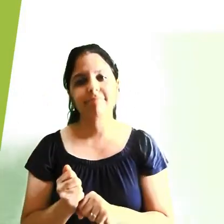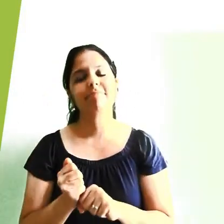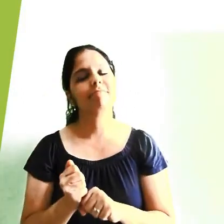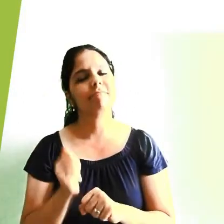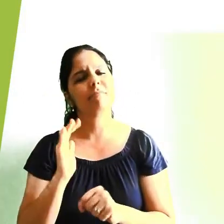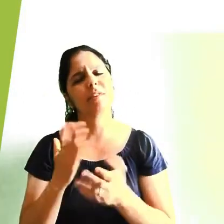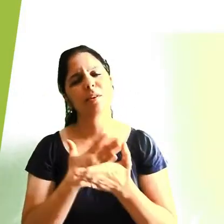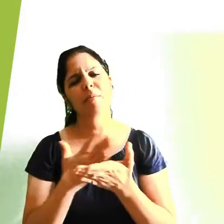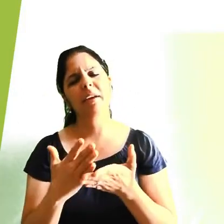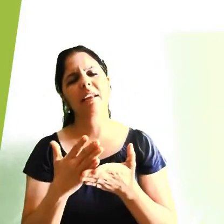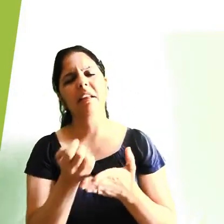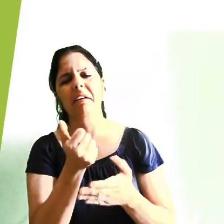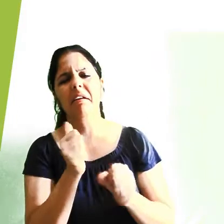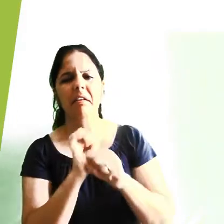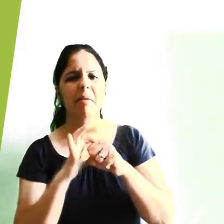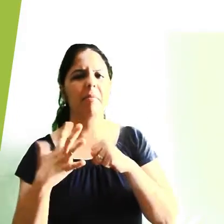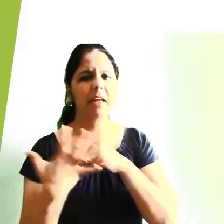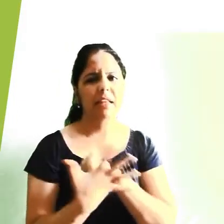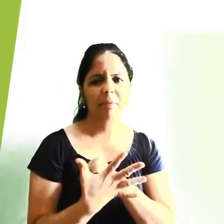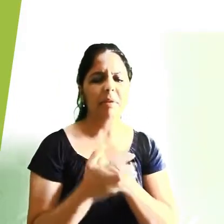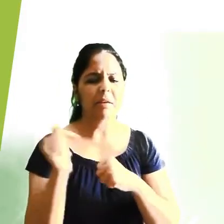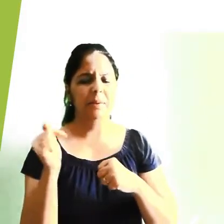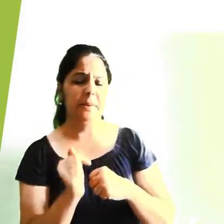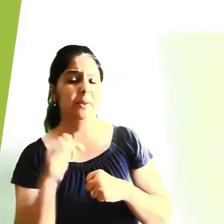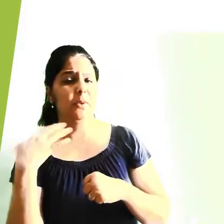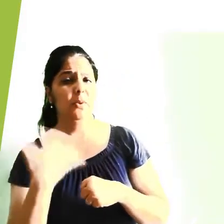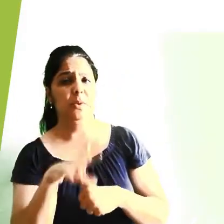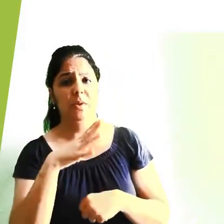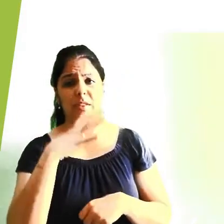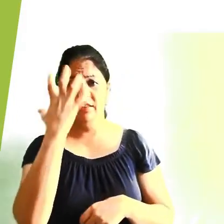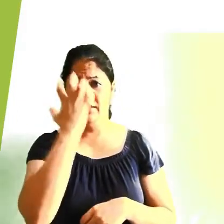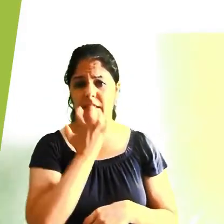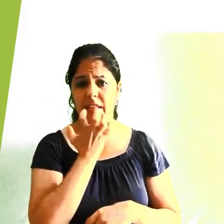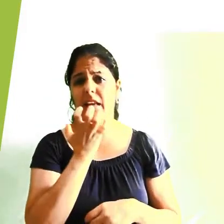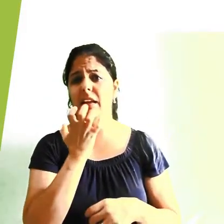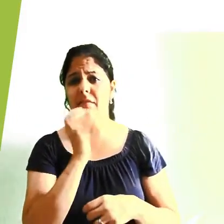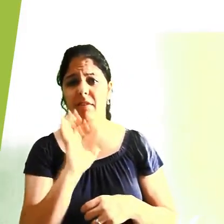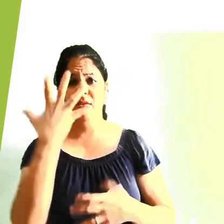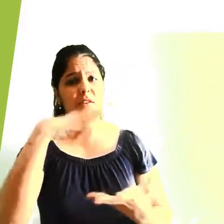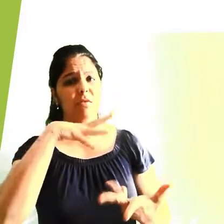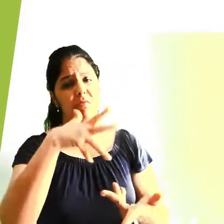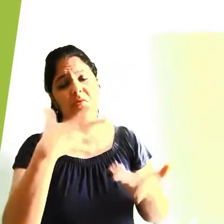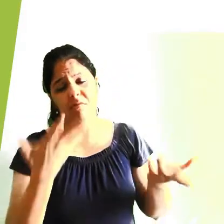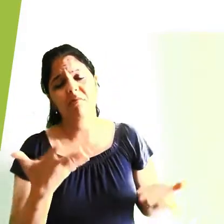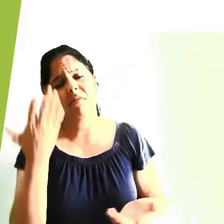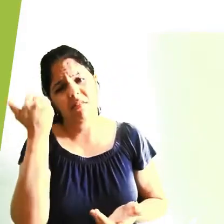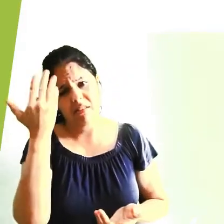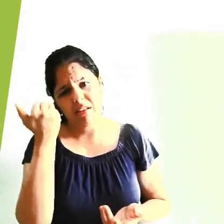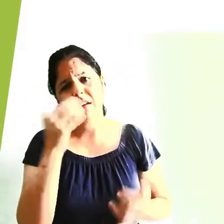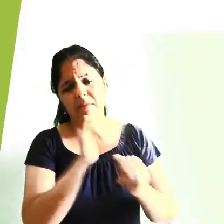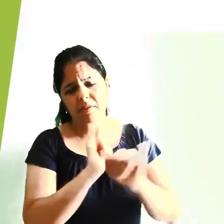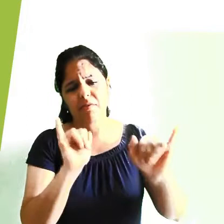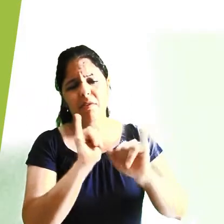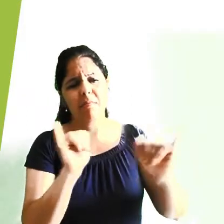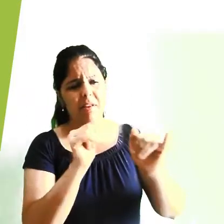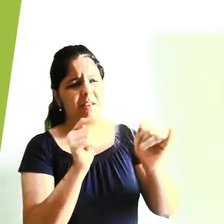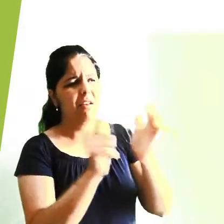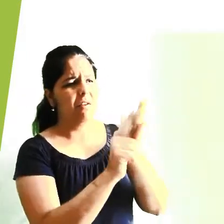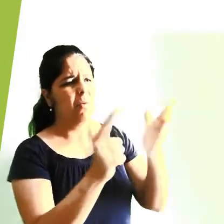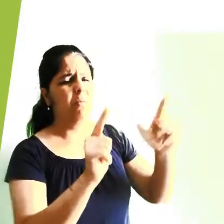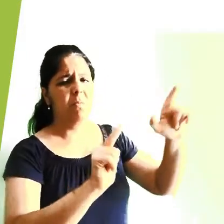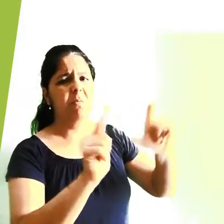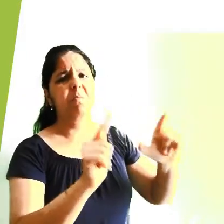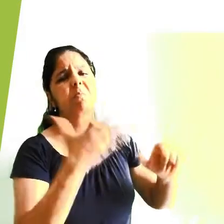antecede a pandemia, né? Que é um caso muito grave que está ocorrendo no mundo, né? Enfim, todo mundo já sabe através de